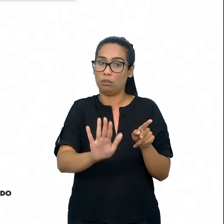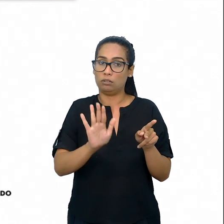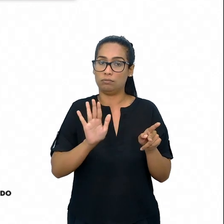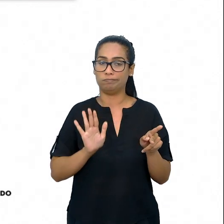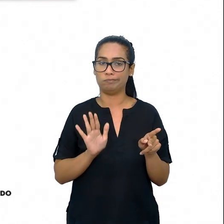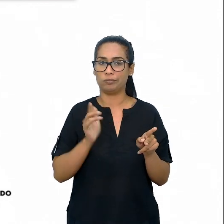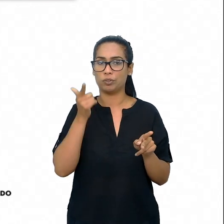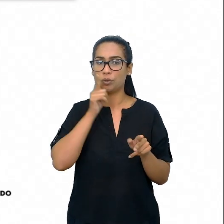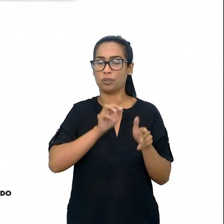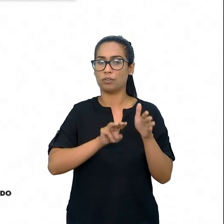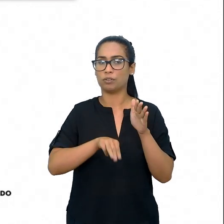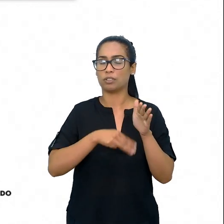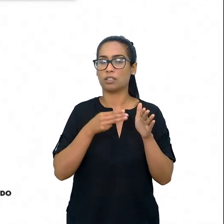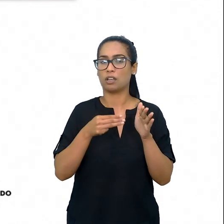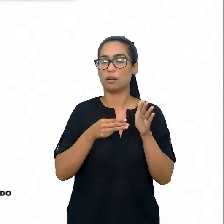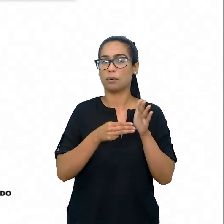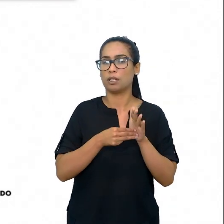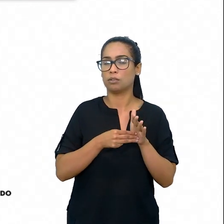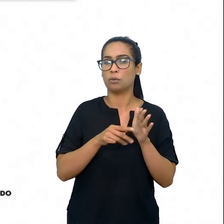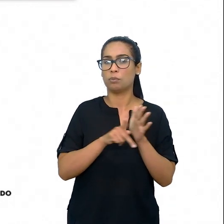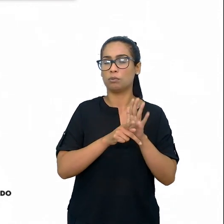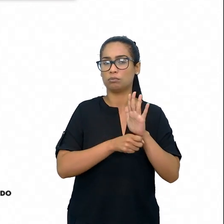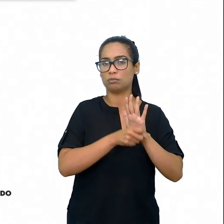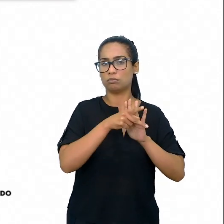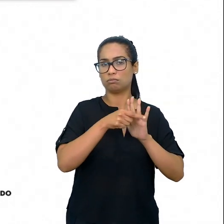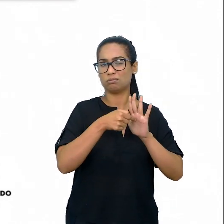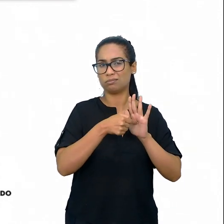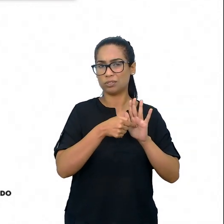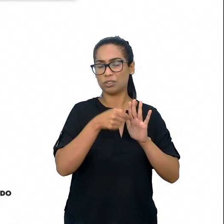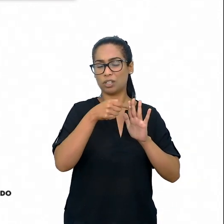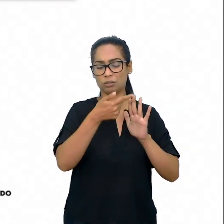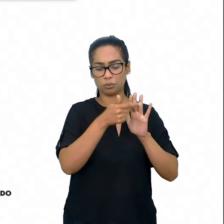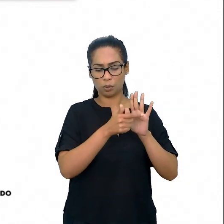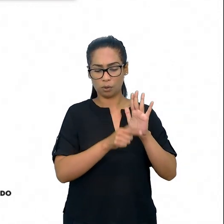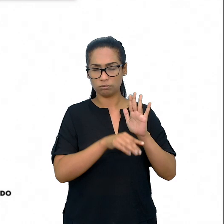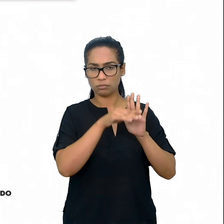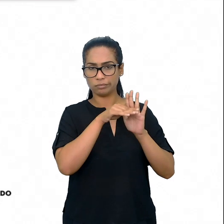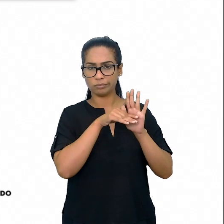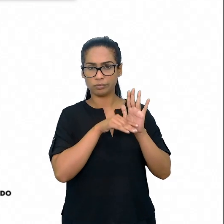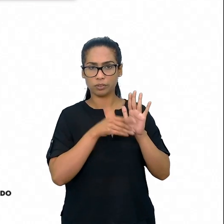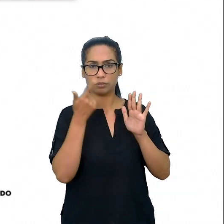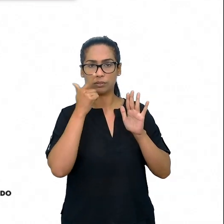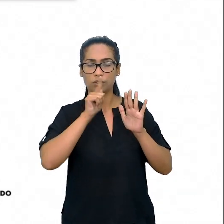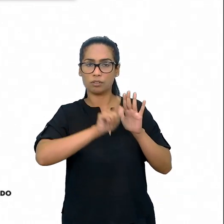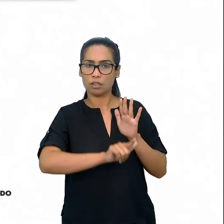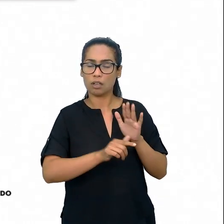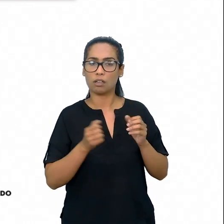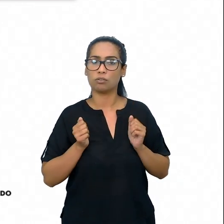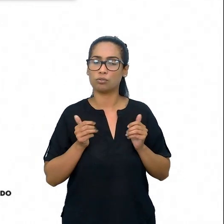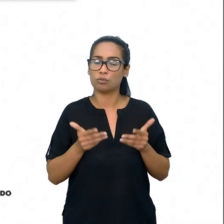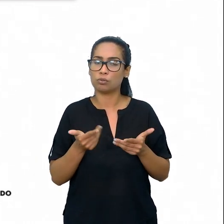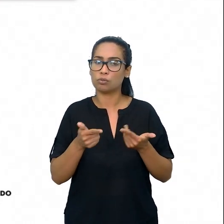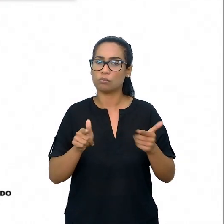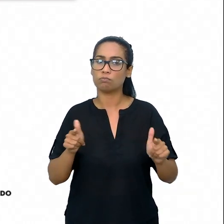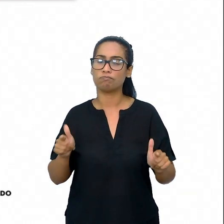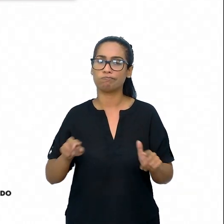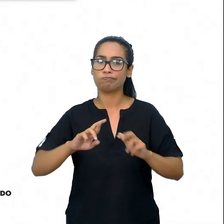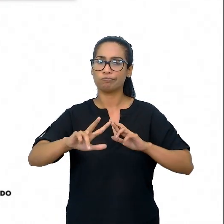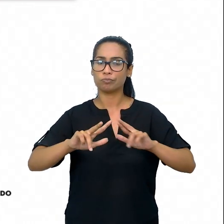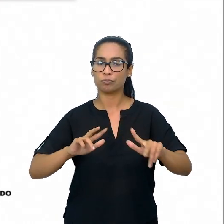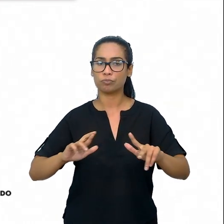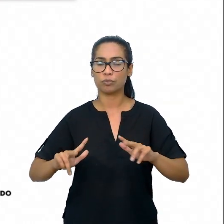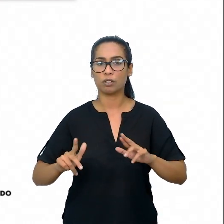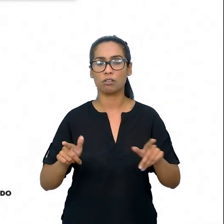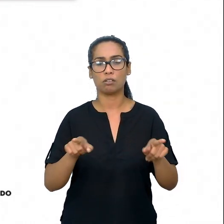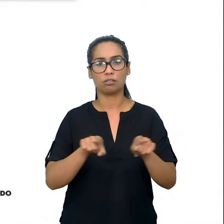numa metodologia pautada em projetos, né? Embora isso possa significar ações bem mais diferentes,